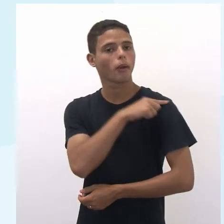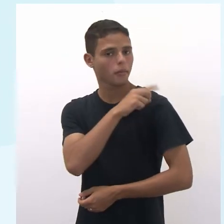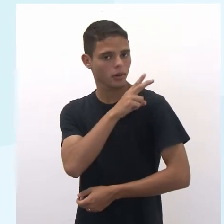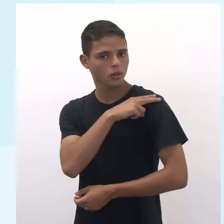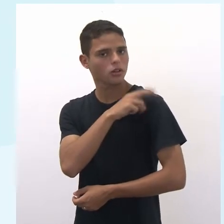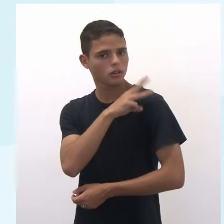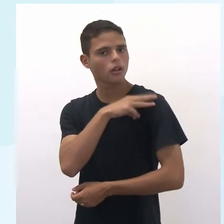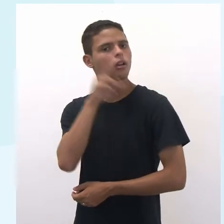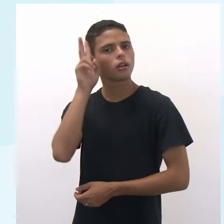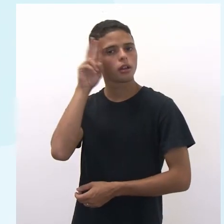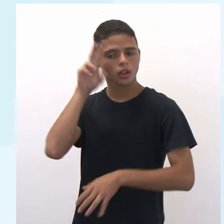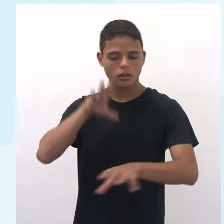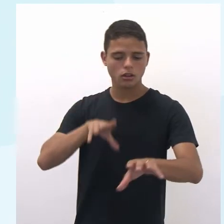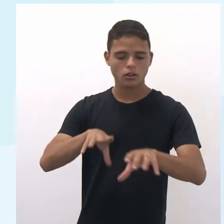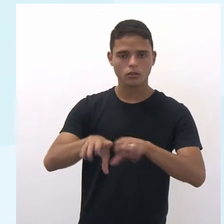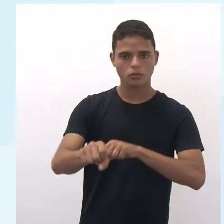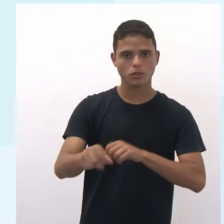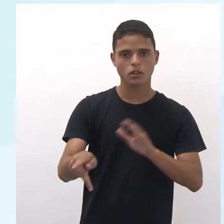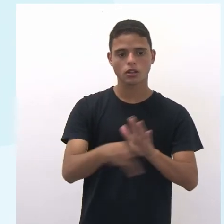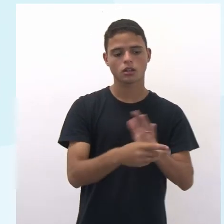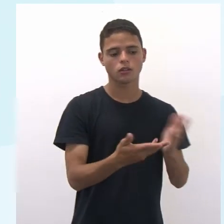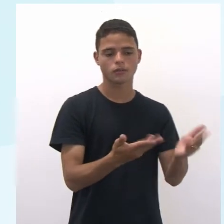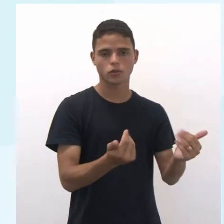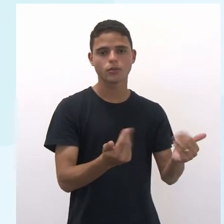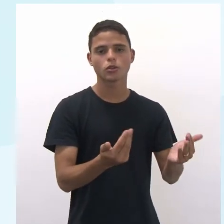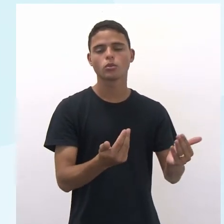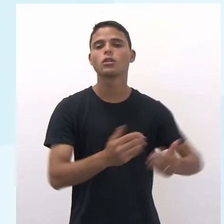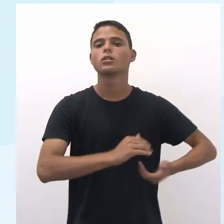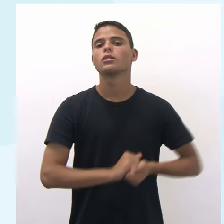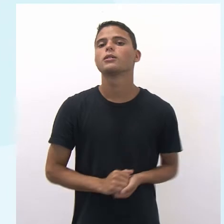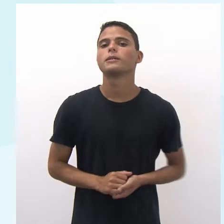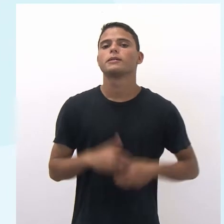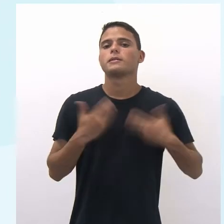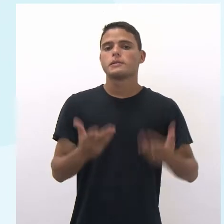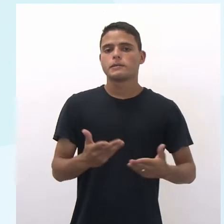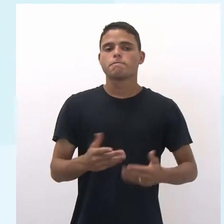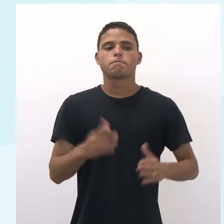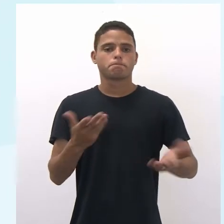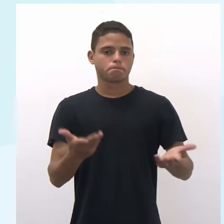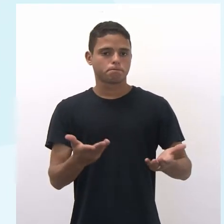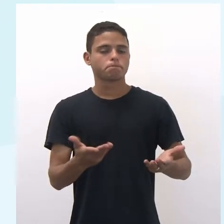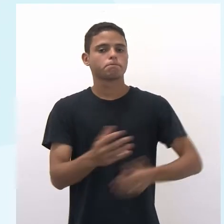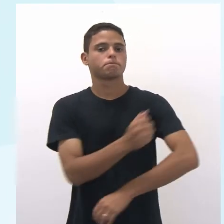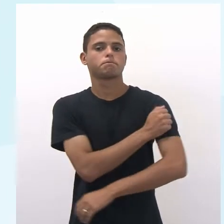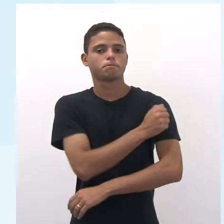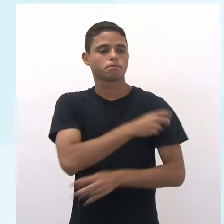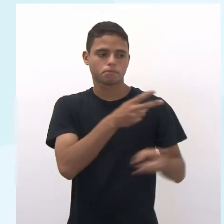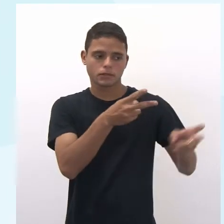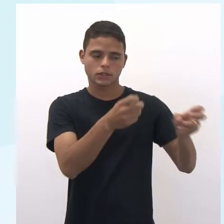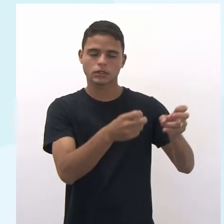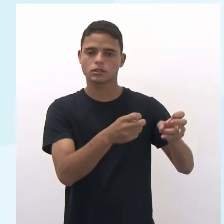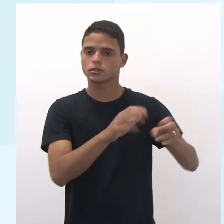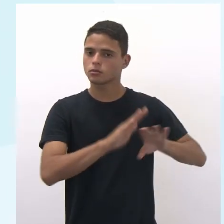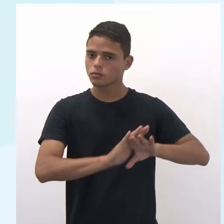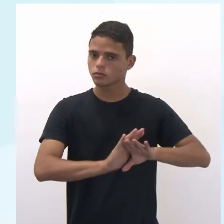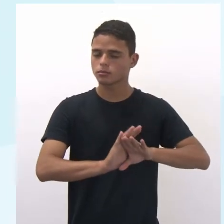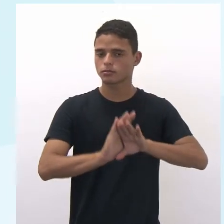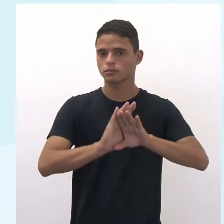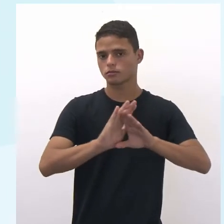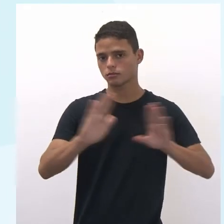Lembra nas formações que falamos sobre juventudes? Neste caso, o estudante vai perceber que não se trata apenas de